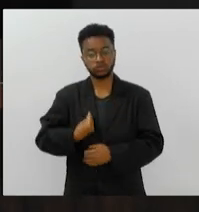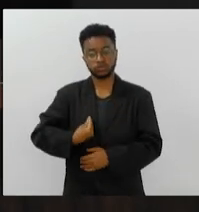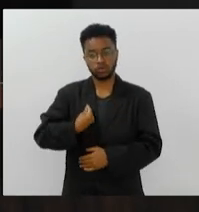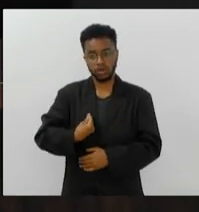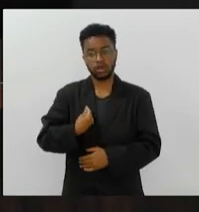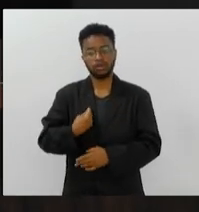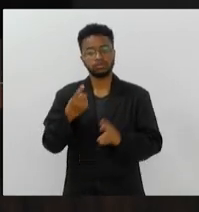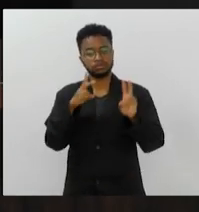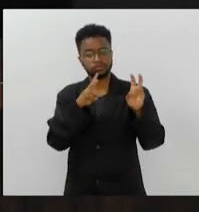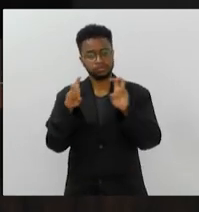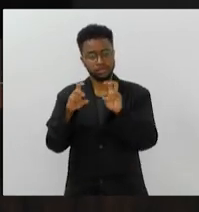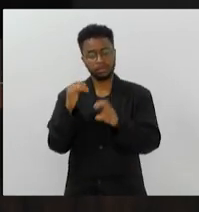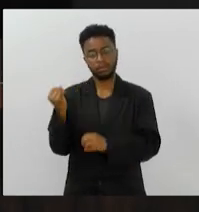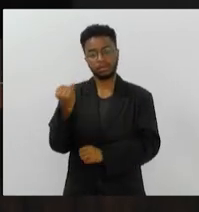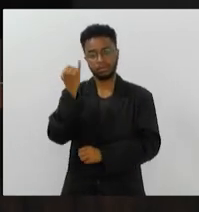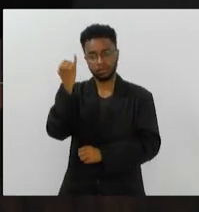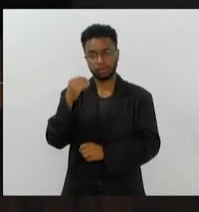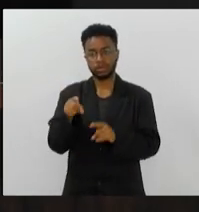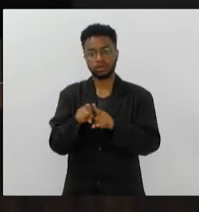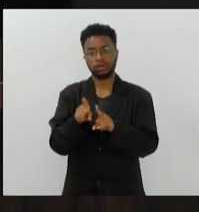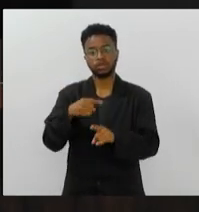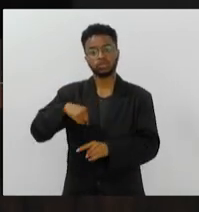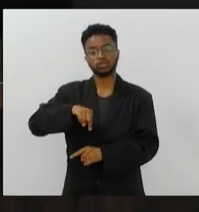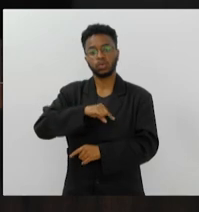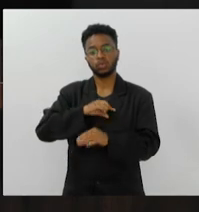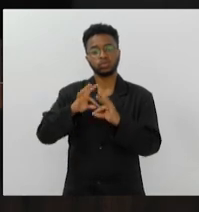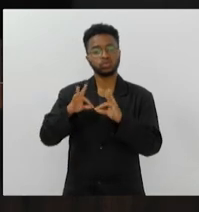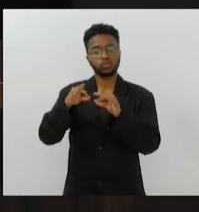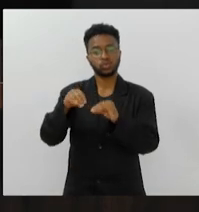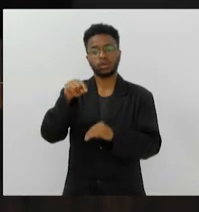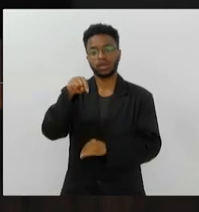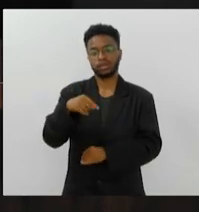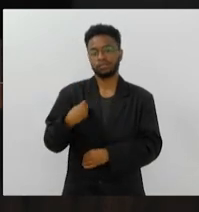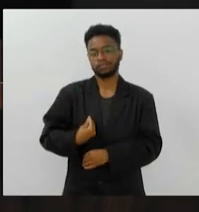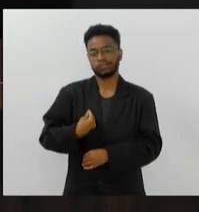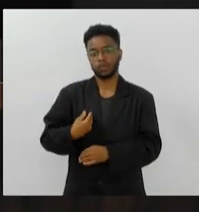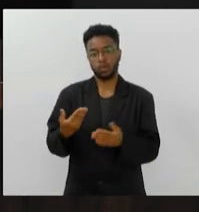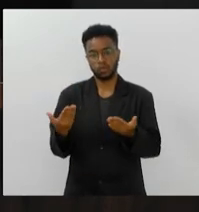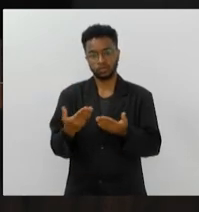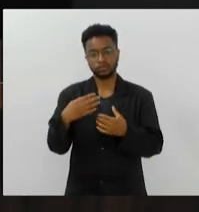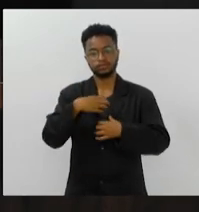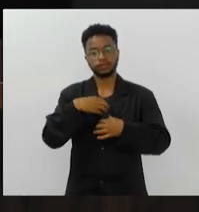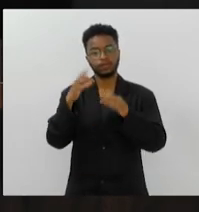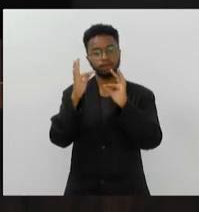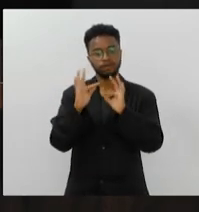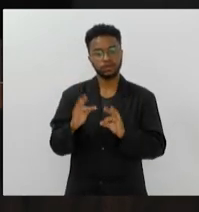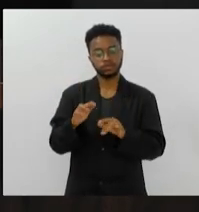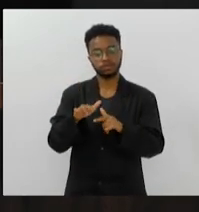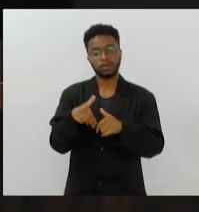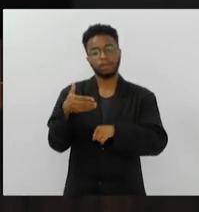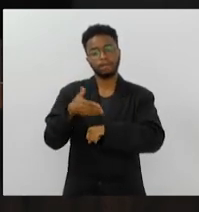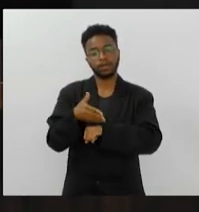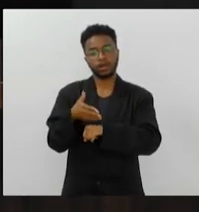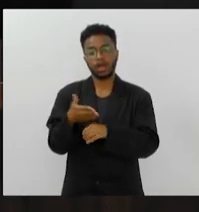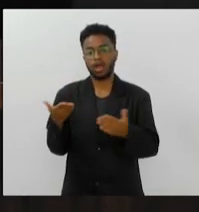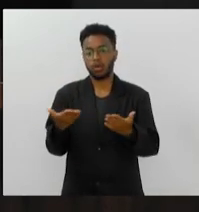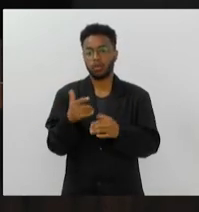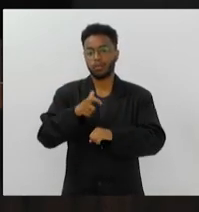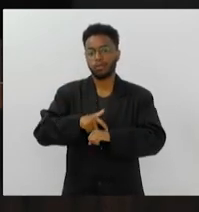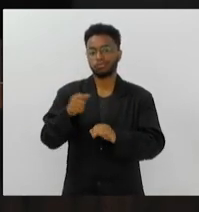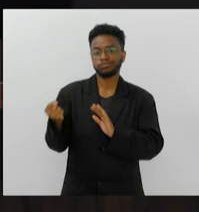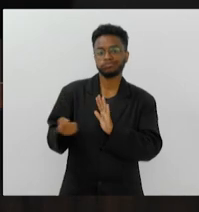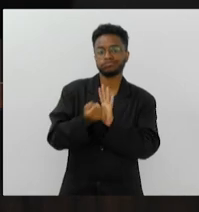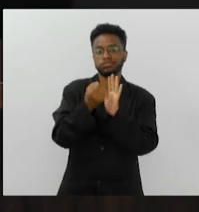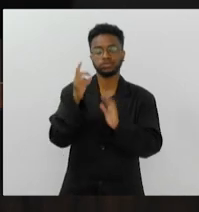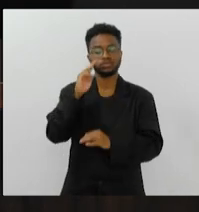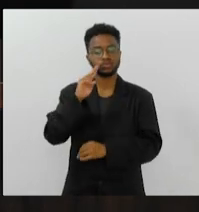tão nobre. E todos nós que estamos aqui hoje estamos felizes em estar participando desse momento histórico, que é